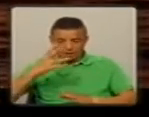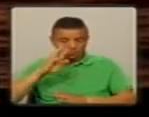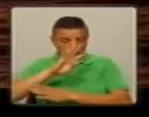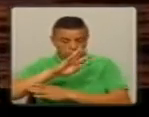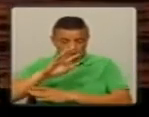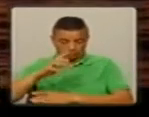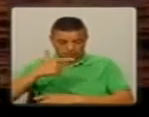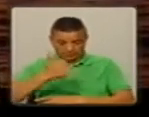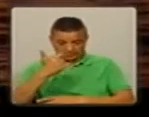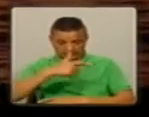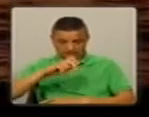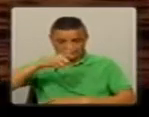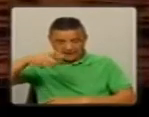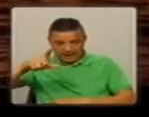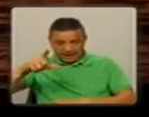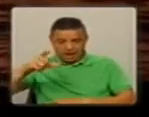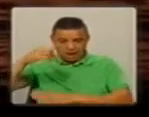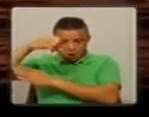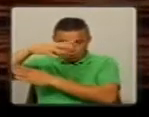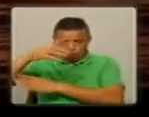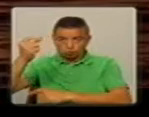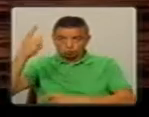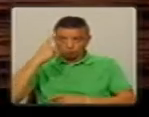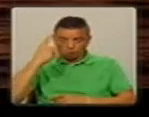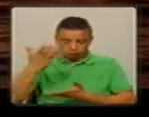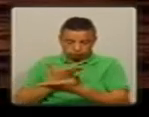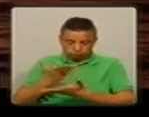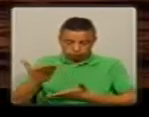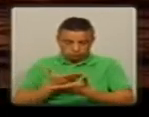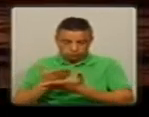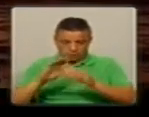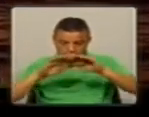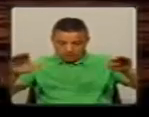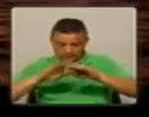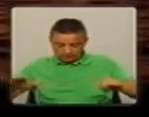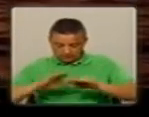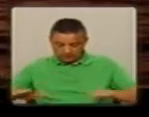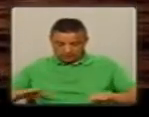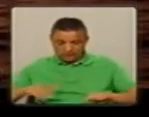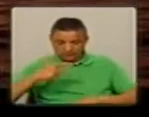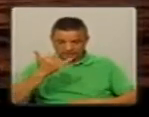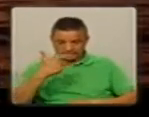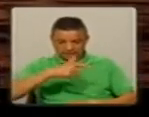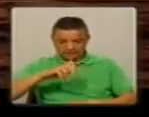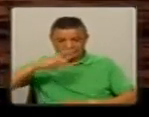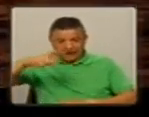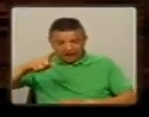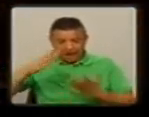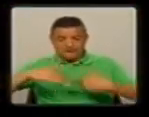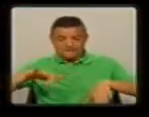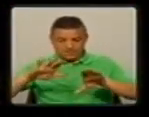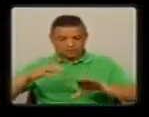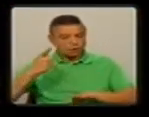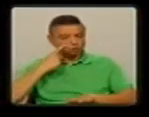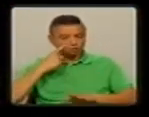titãs. Observaram como é que a luz do nosso Sol interage com as camadas mais altas da atmosfera de Titã. A atmosfera é essa que nós já conhecemos um